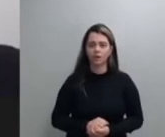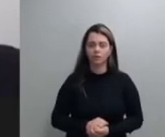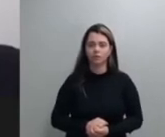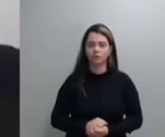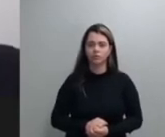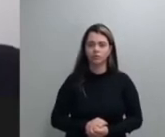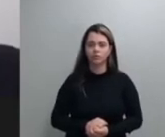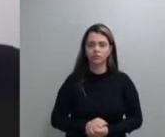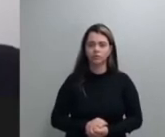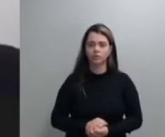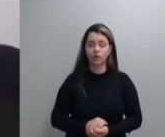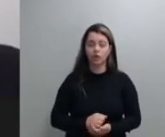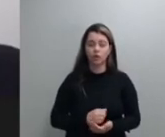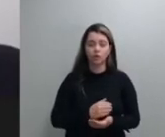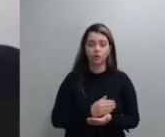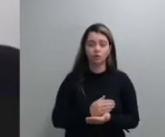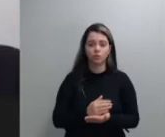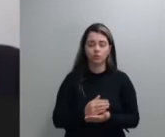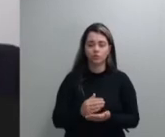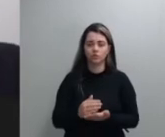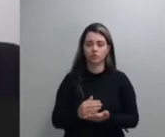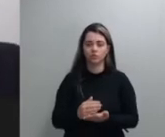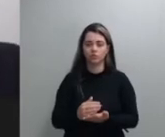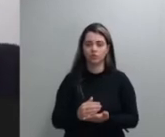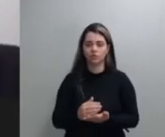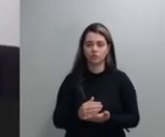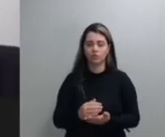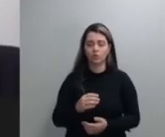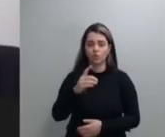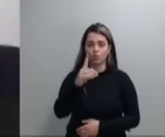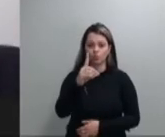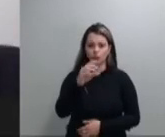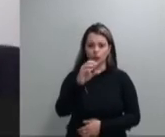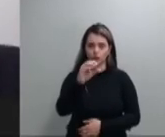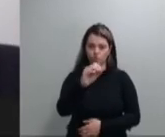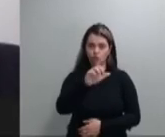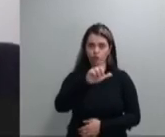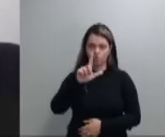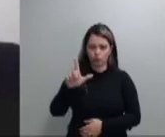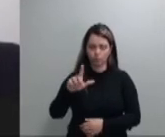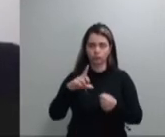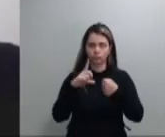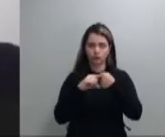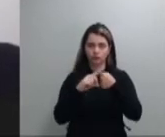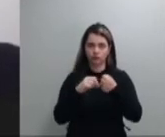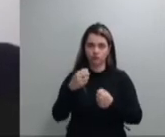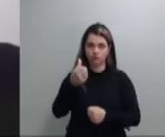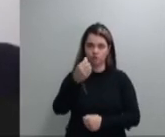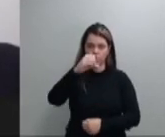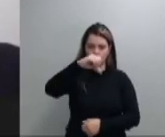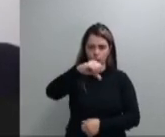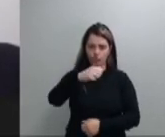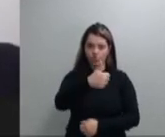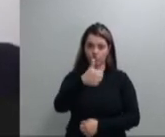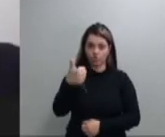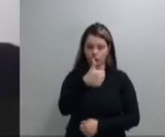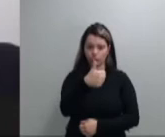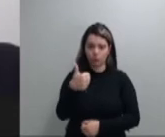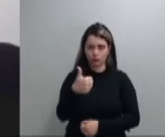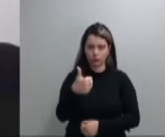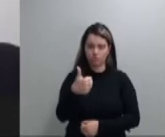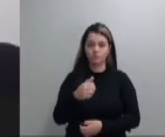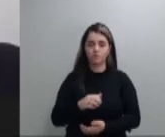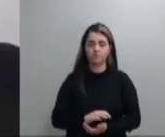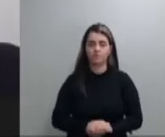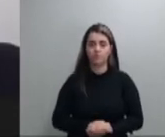indispensabilidade do elemento subjetivo dolo nas hipóteses dos artigos 9 e 11 da lei tal e culpa pelo menos